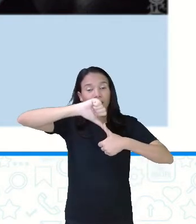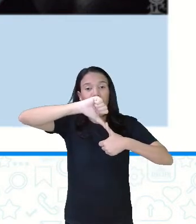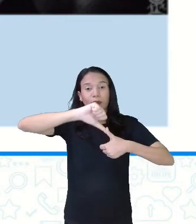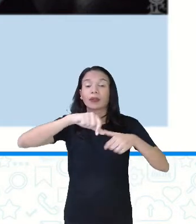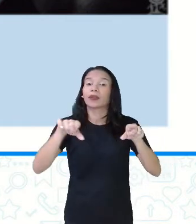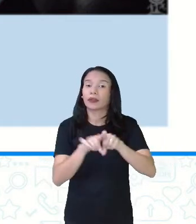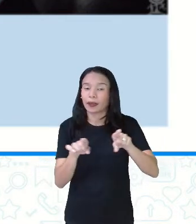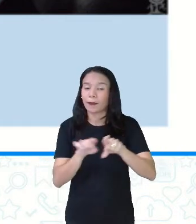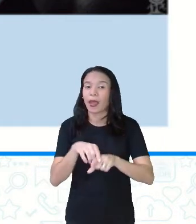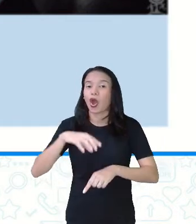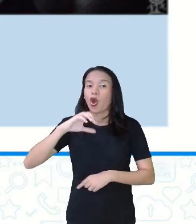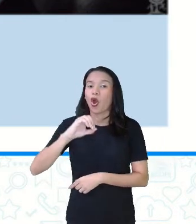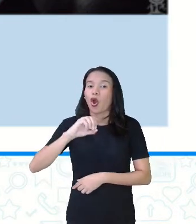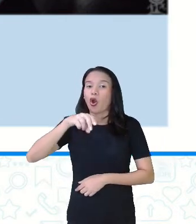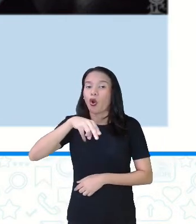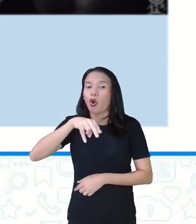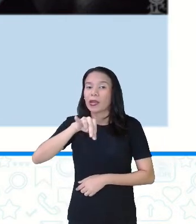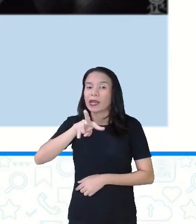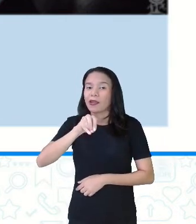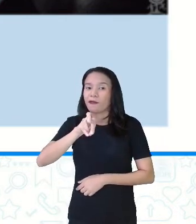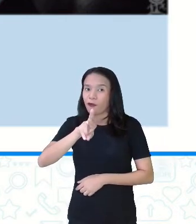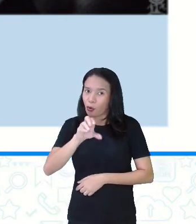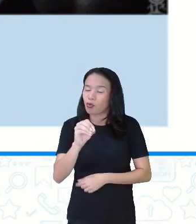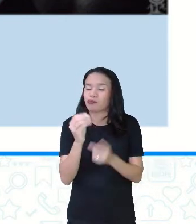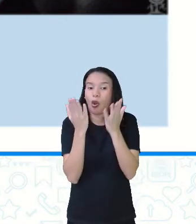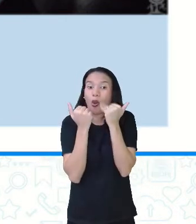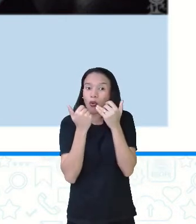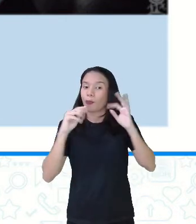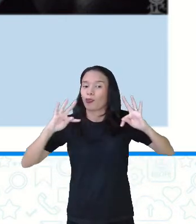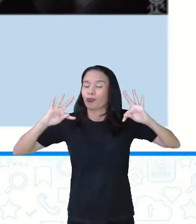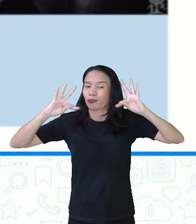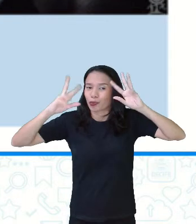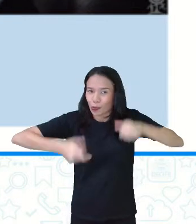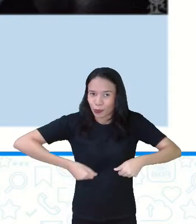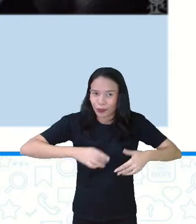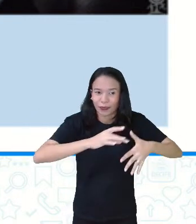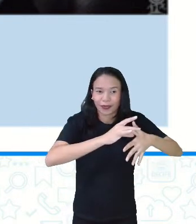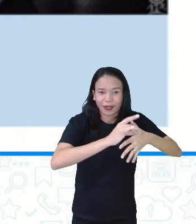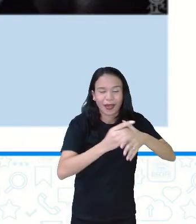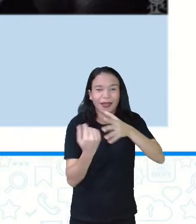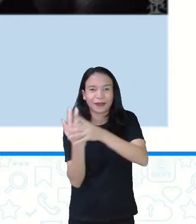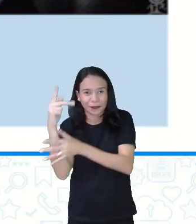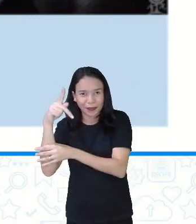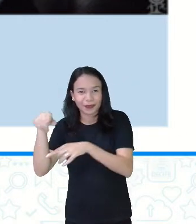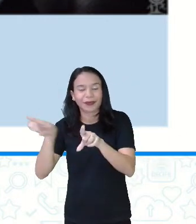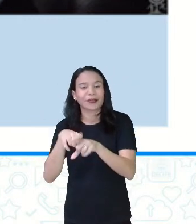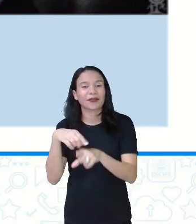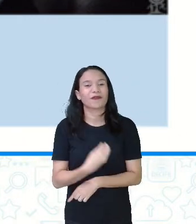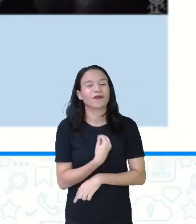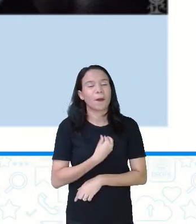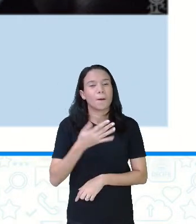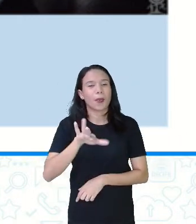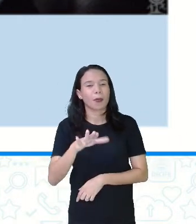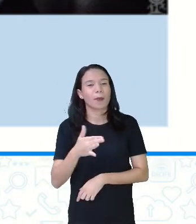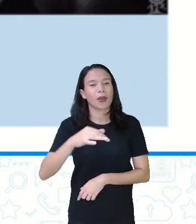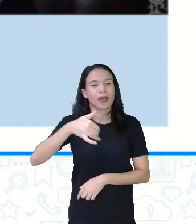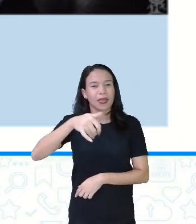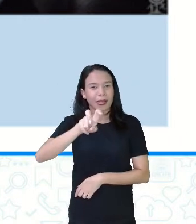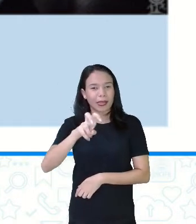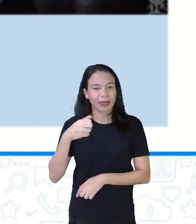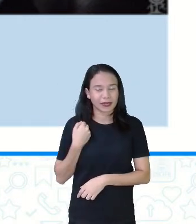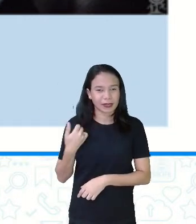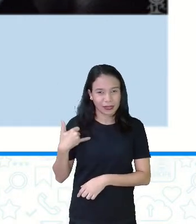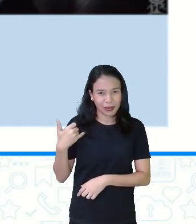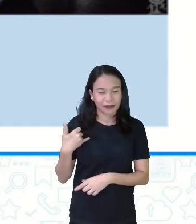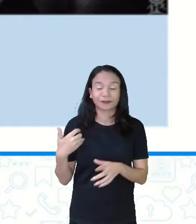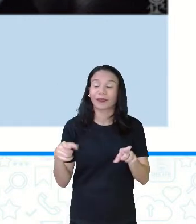onívoro, como disse a professora Mauricéia, bom de boca, né? Come de tudo, vive mais ou menos 15 anos, coloca de